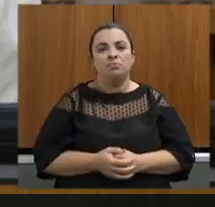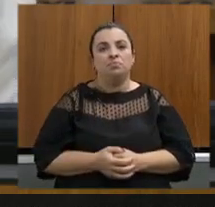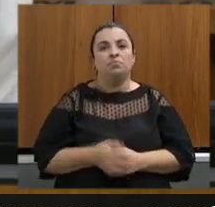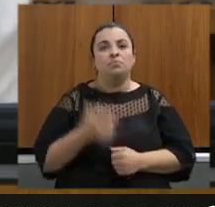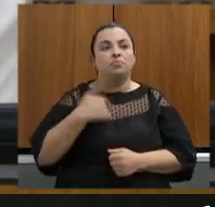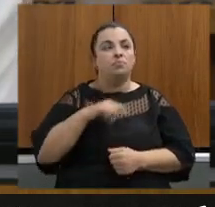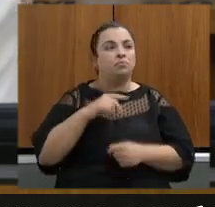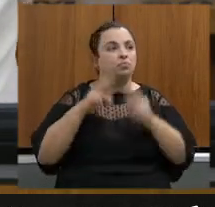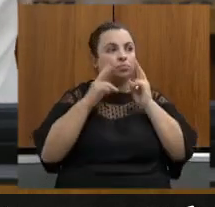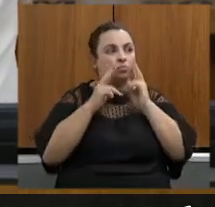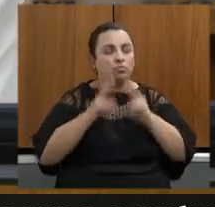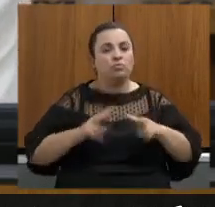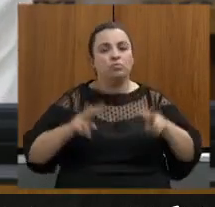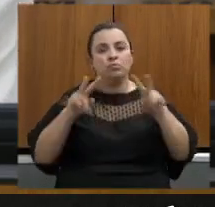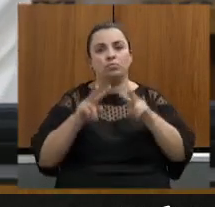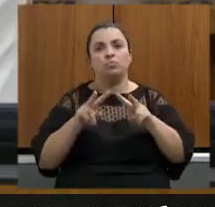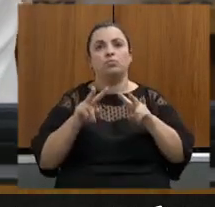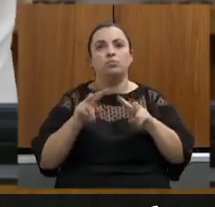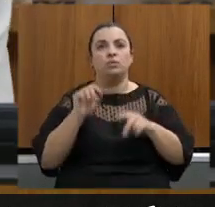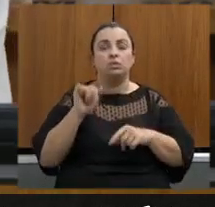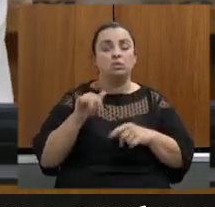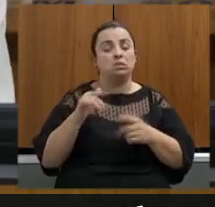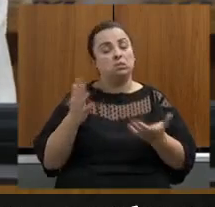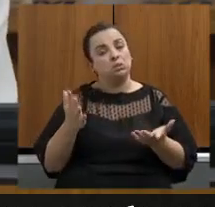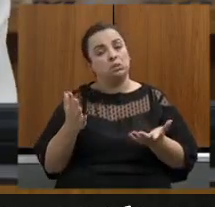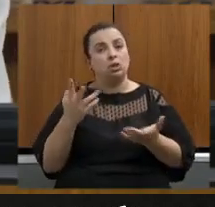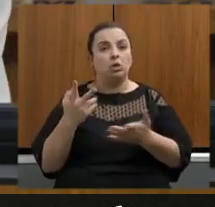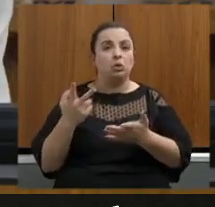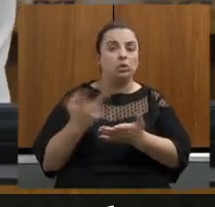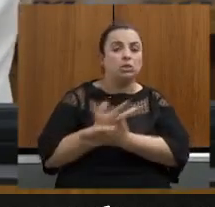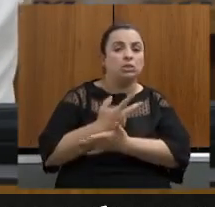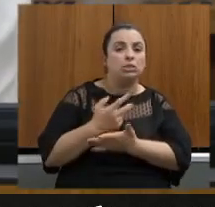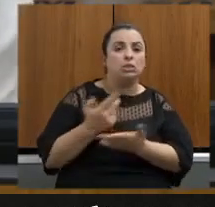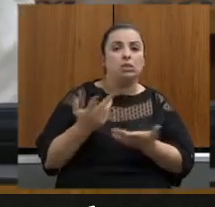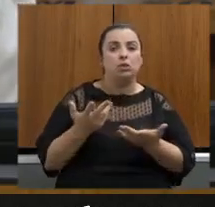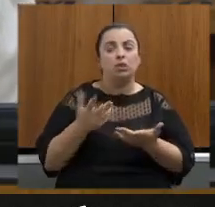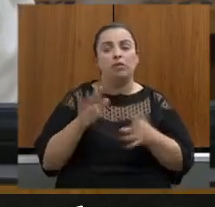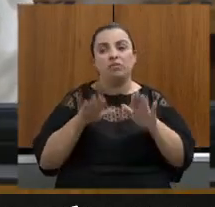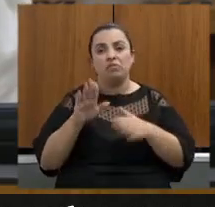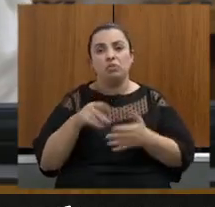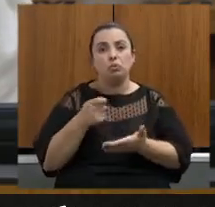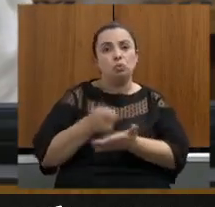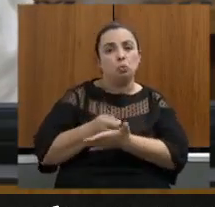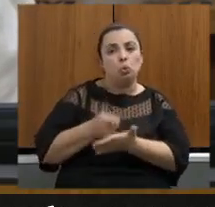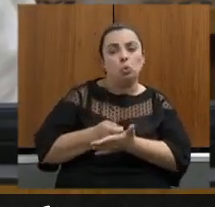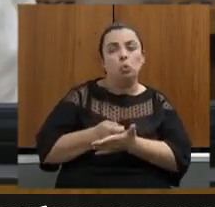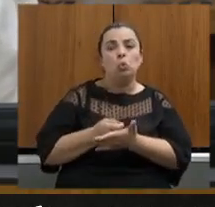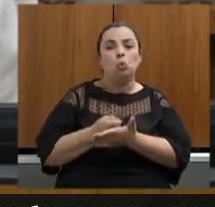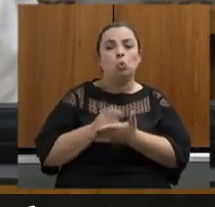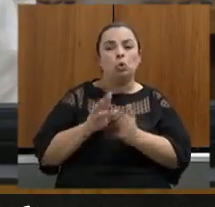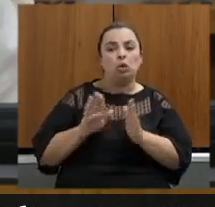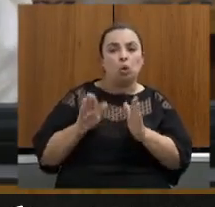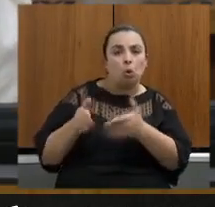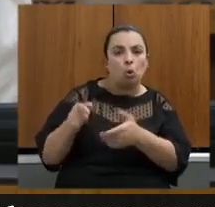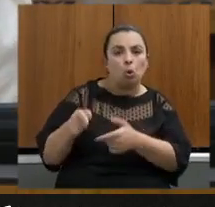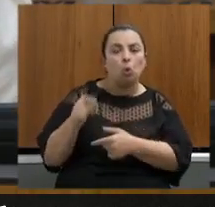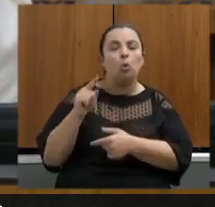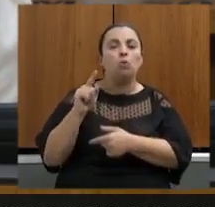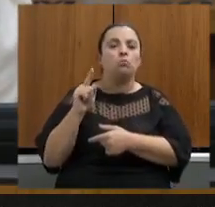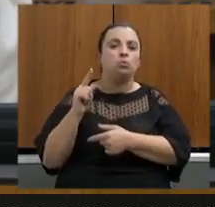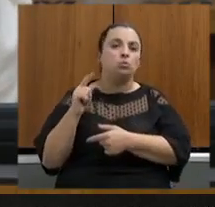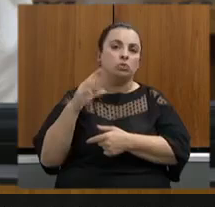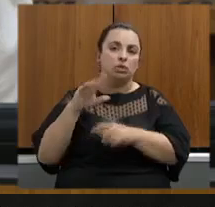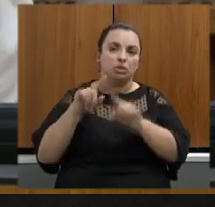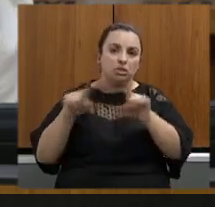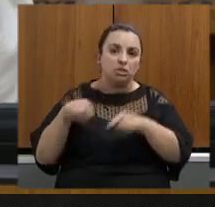nossa visão da se algum momento foi dito aqui né que a gente não visão muito dura sobre os servidores não há de maneira